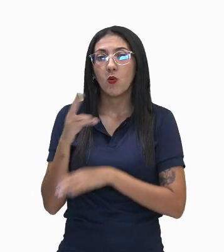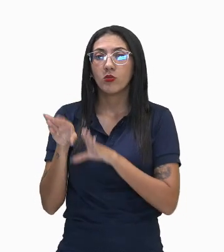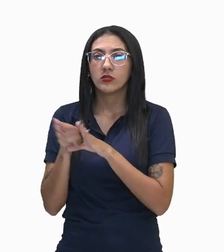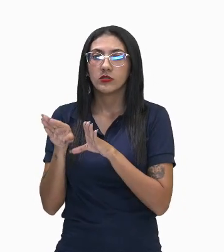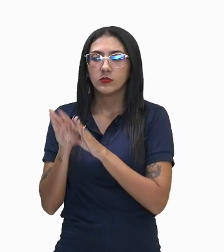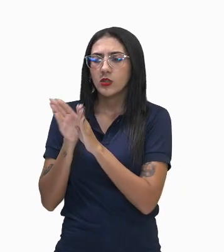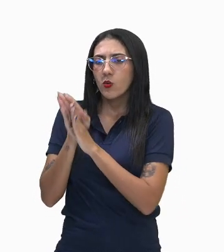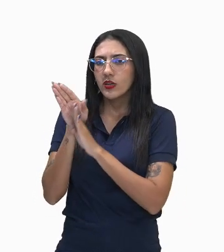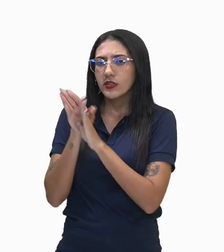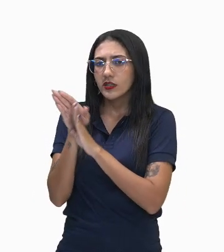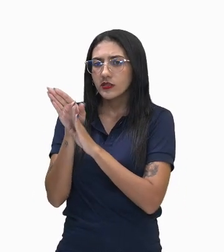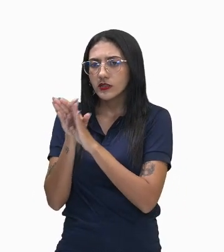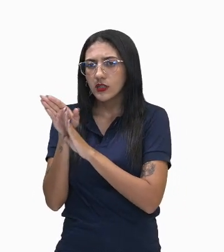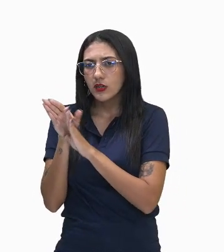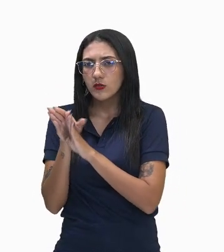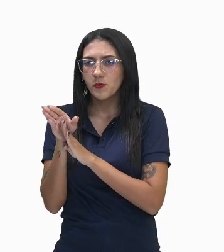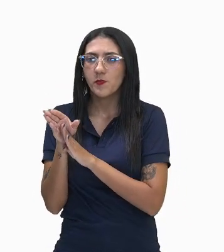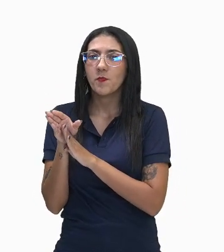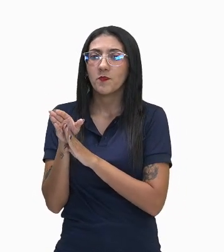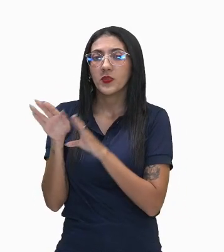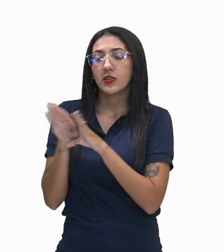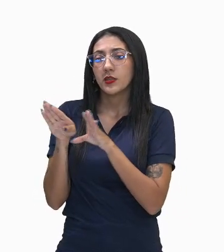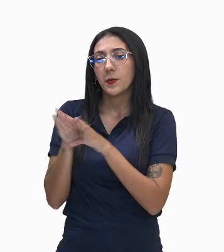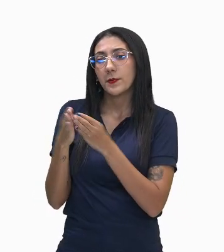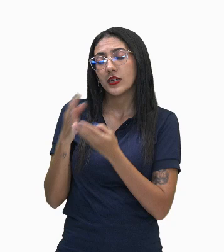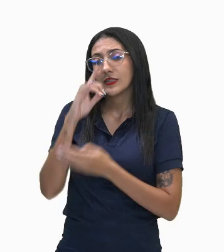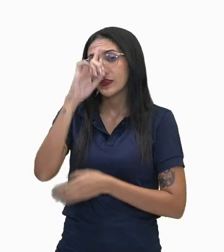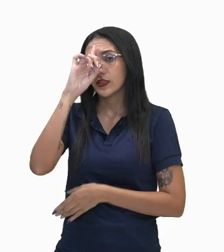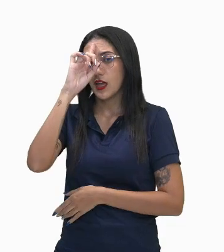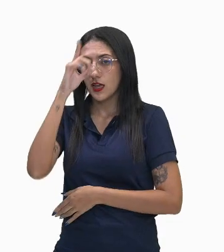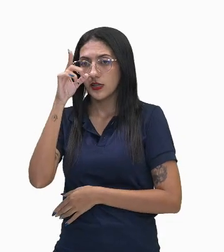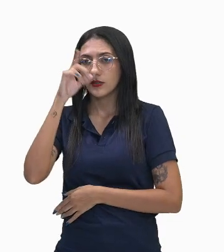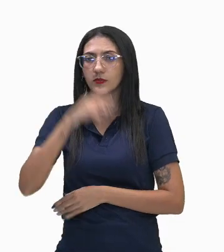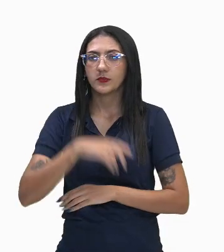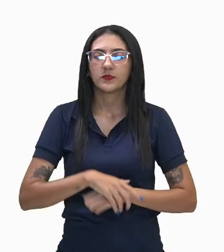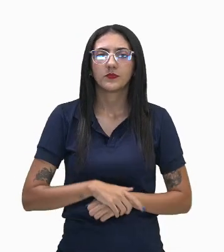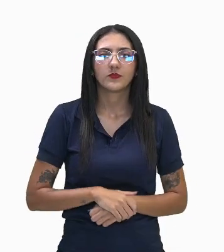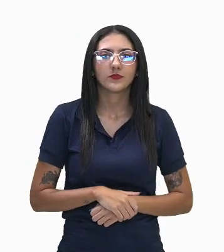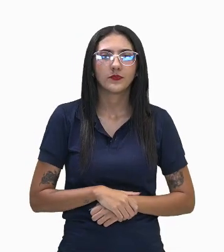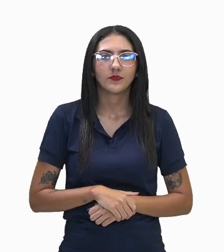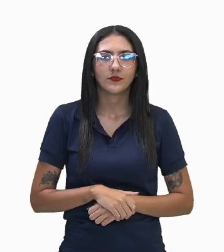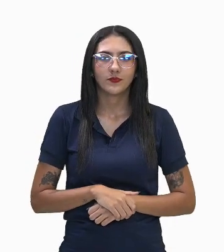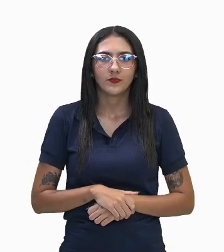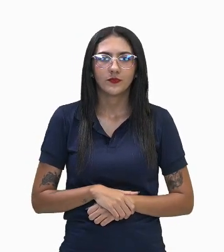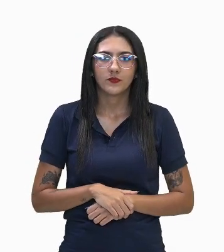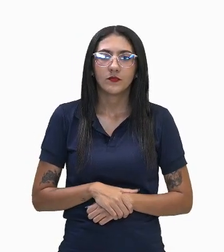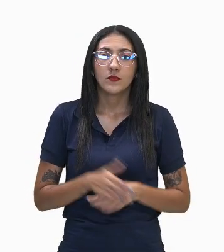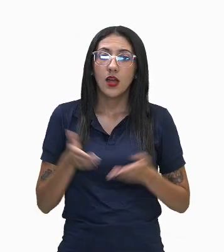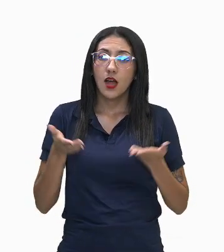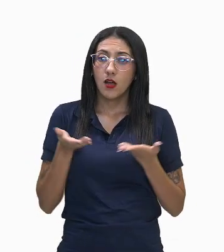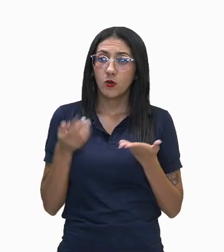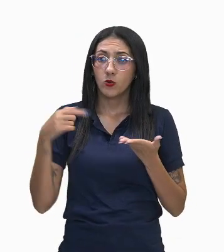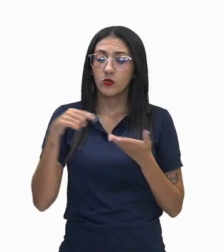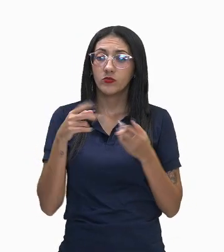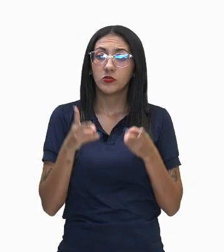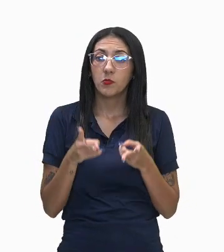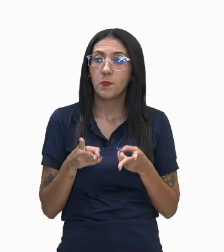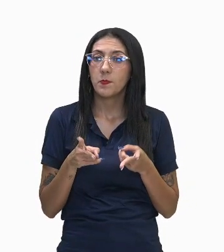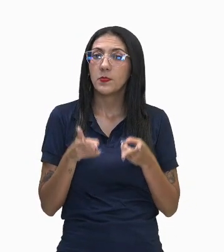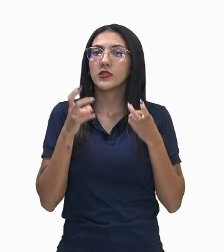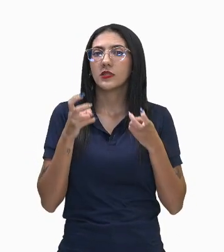culto religioso e a instrução teológica. E aqui nós vamos ver uma diferença entre escrituras